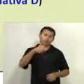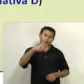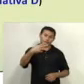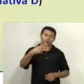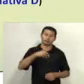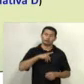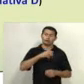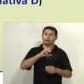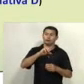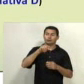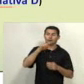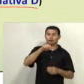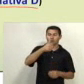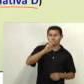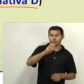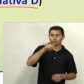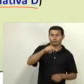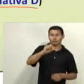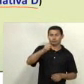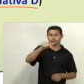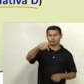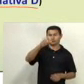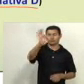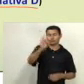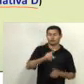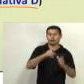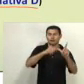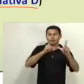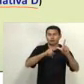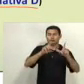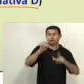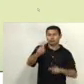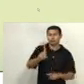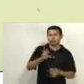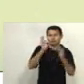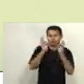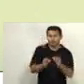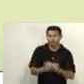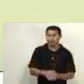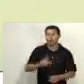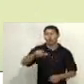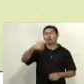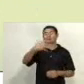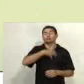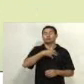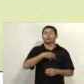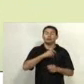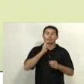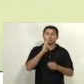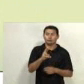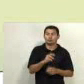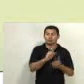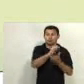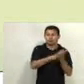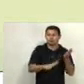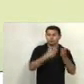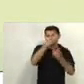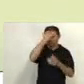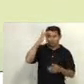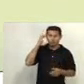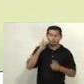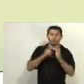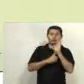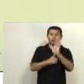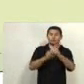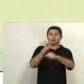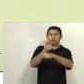de 15,87, que é a alternativa D. Tá? Outra forma de a gente resolver esse exercício, pessoal, vou mostrar